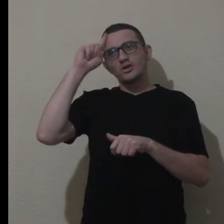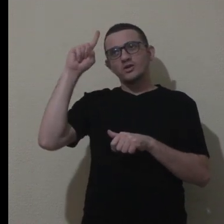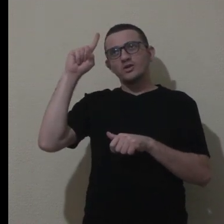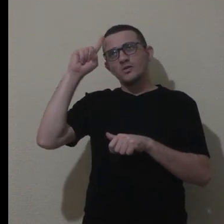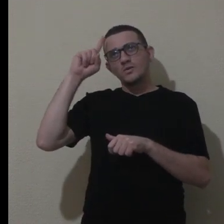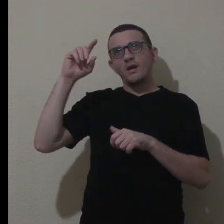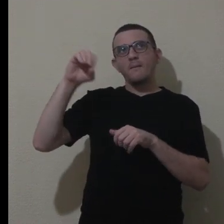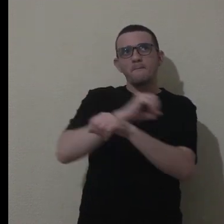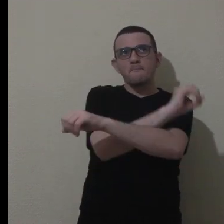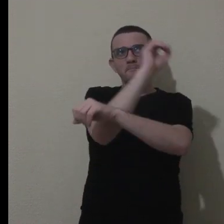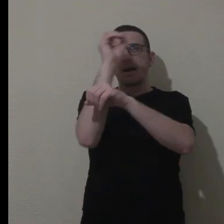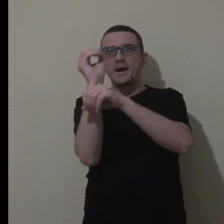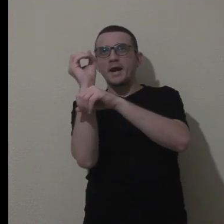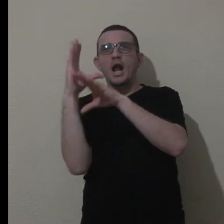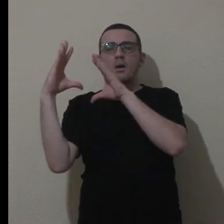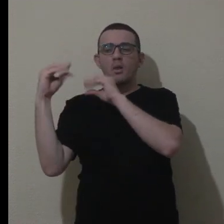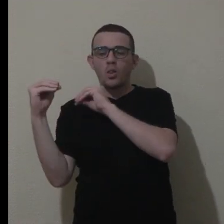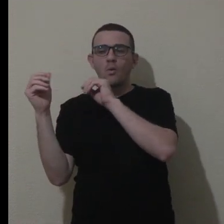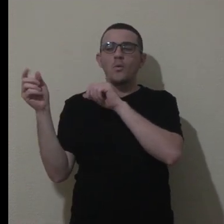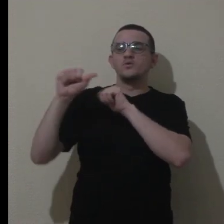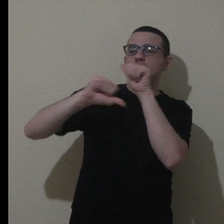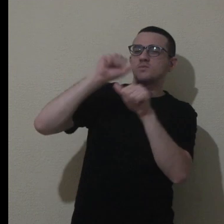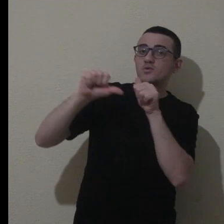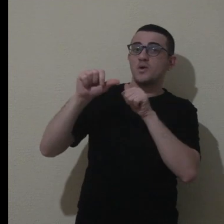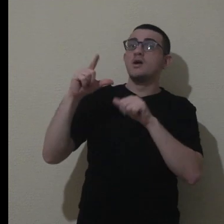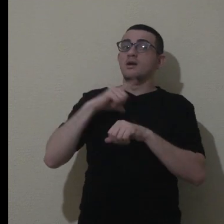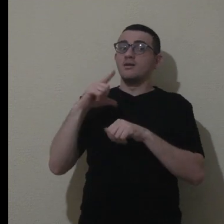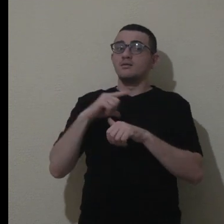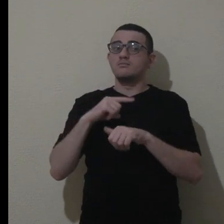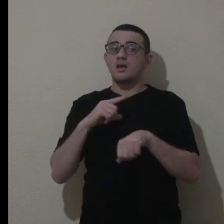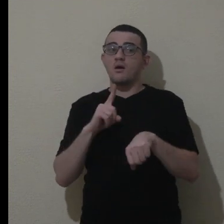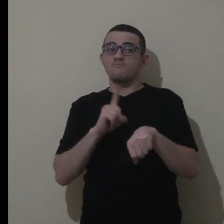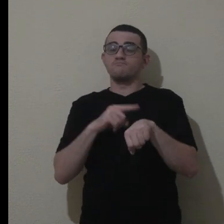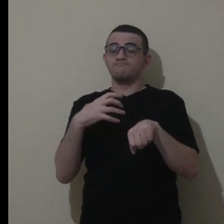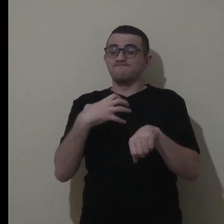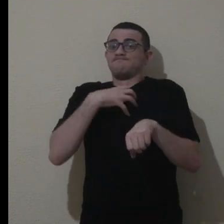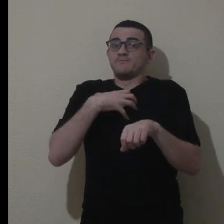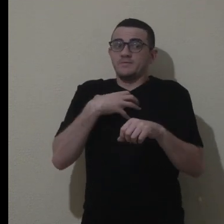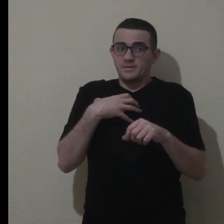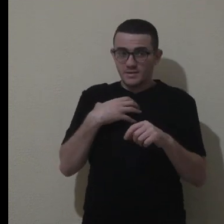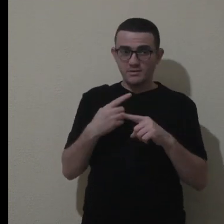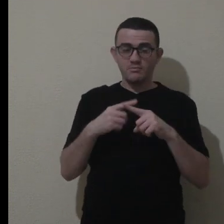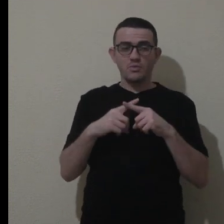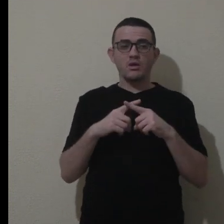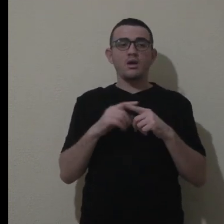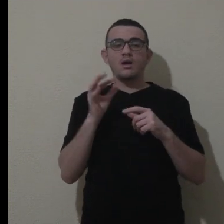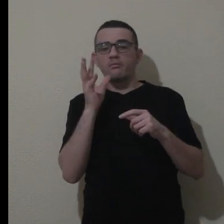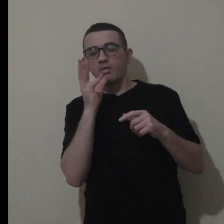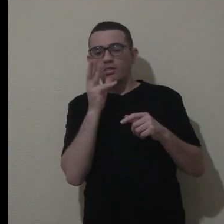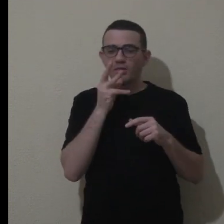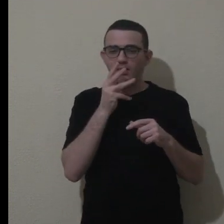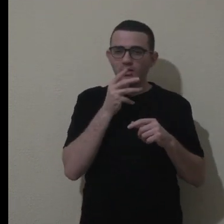né? E isso vai ter um impacto, né, para quem já não sentiu, né, que está talvez mais